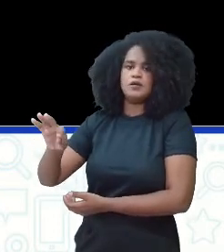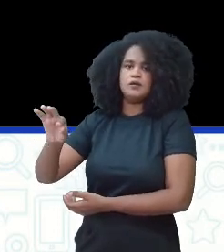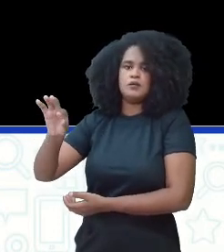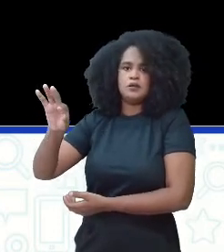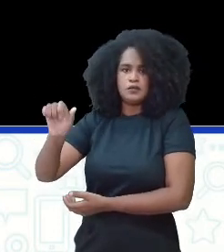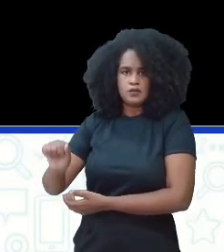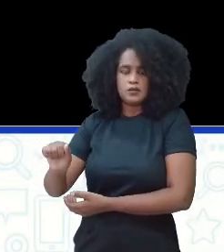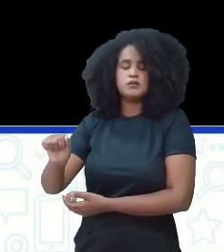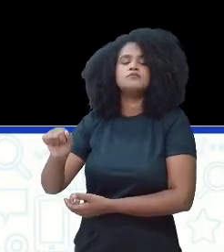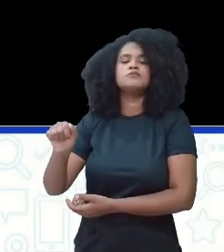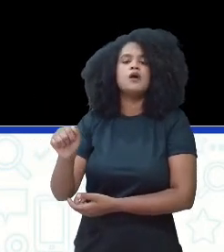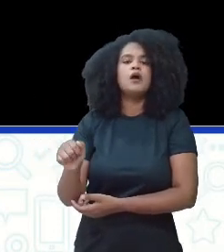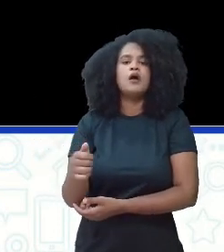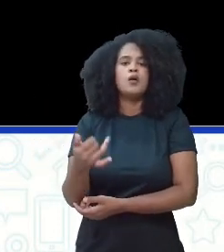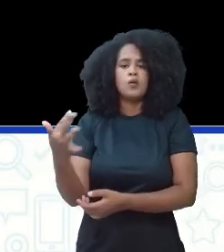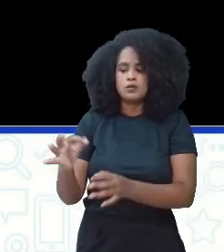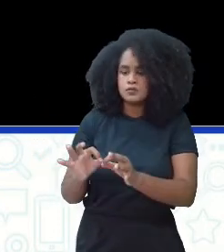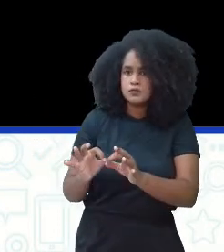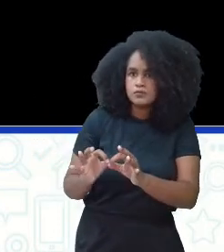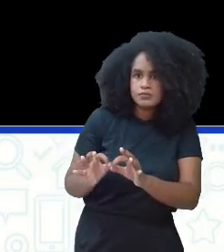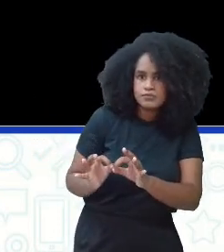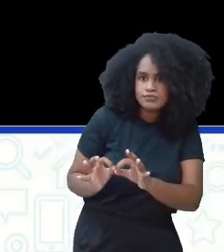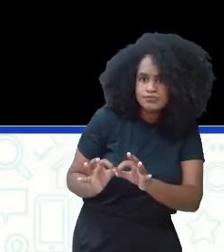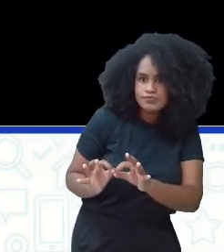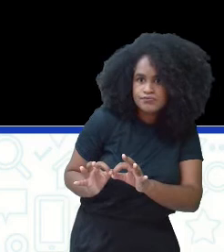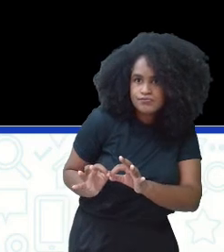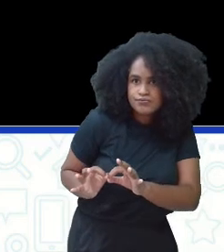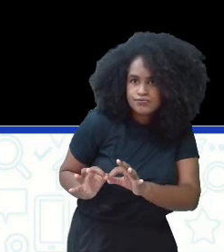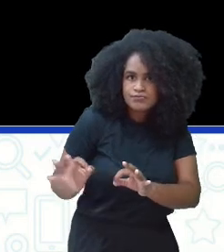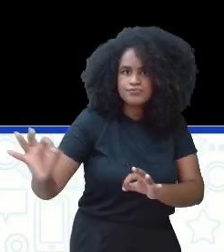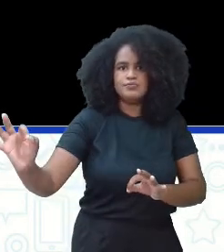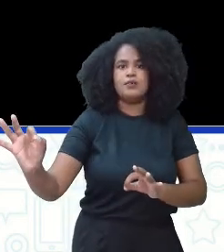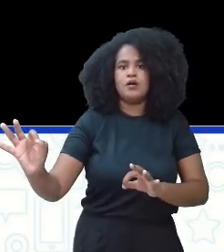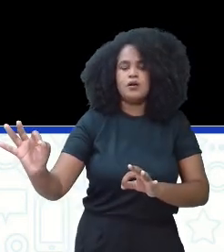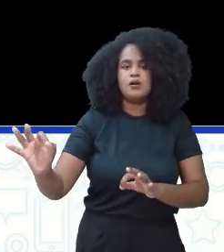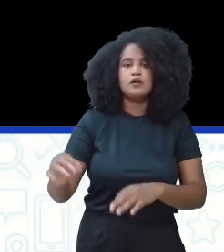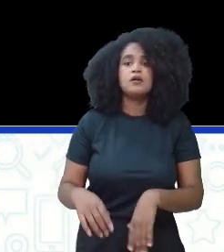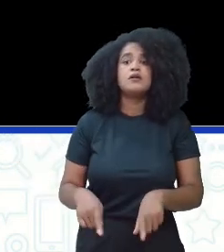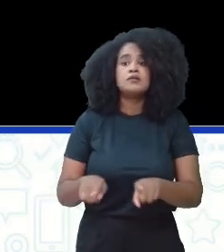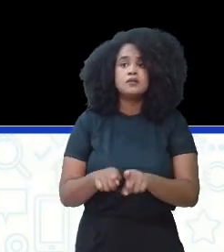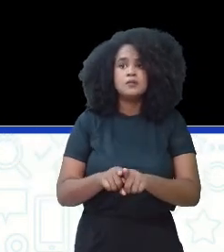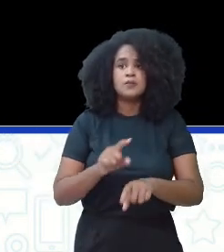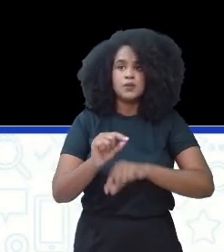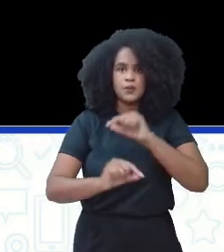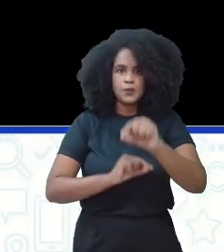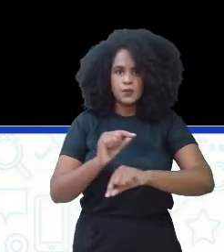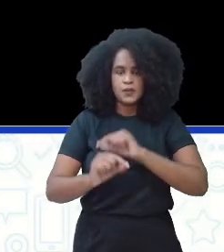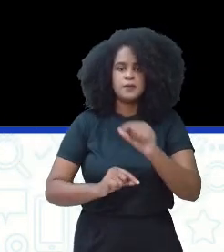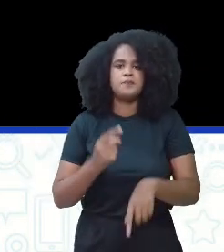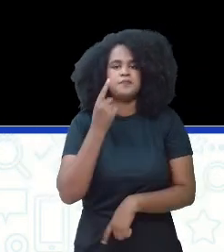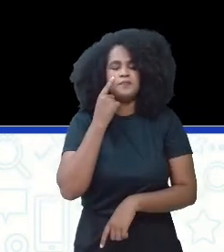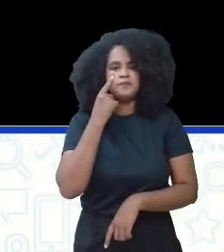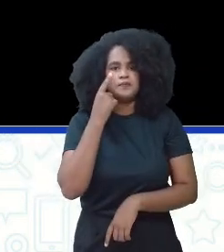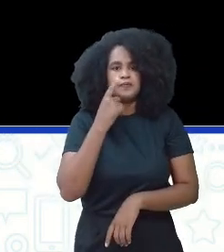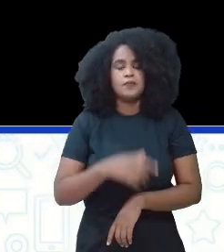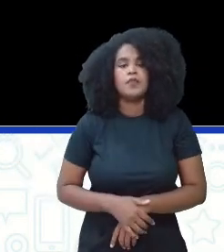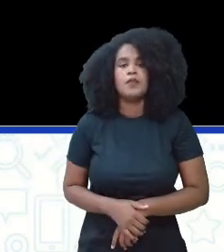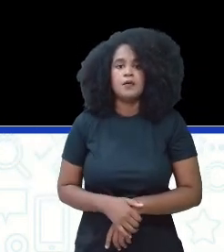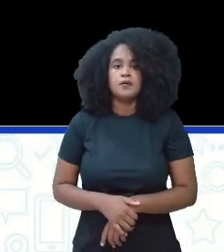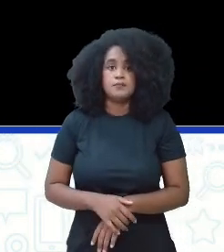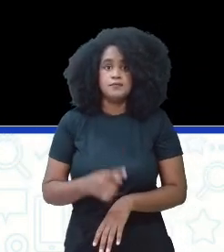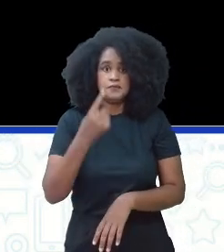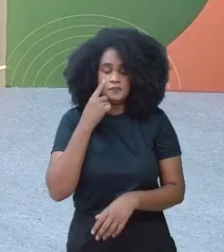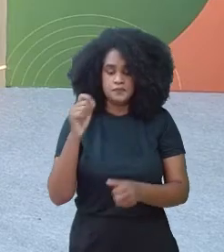muito longe. E uma curiosidade massa é a nossa borda do universo observável. Como assim, professora? Se, gente,